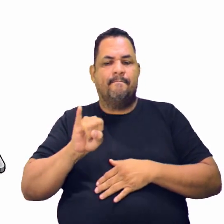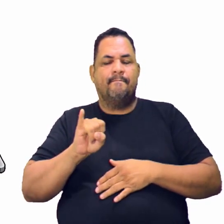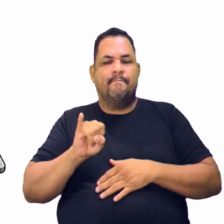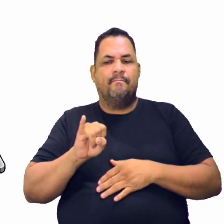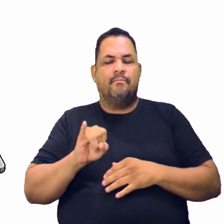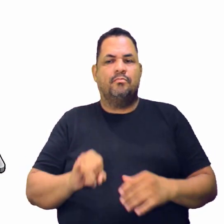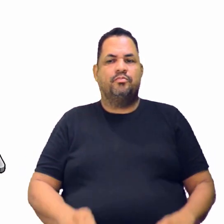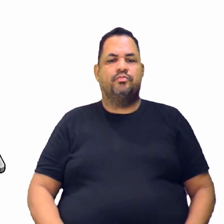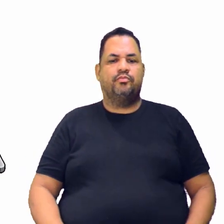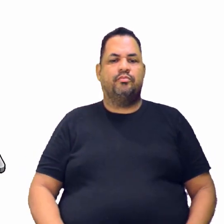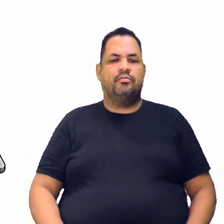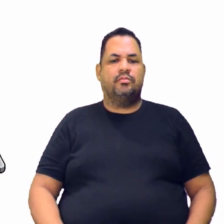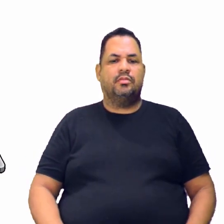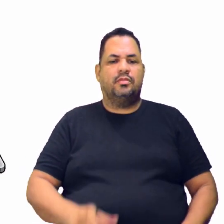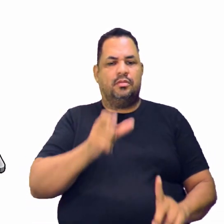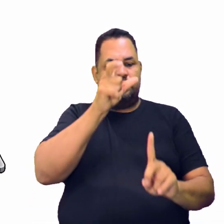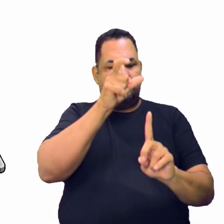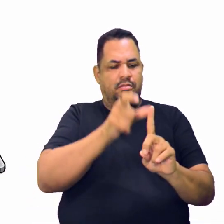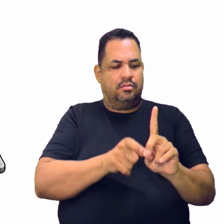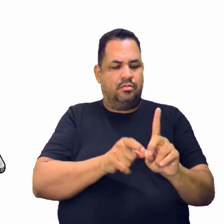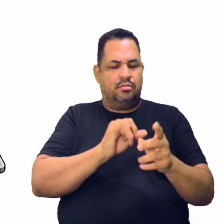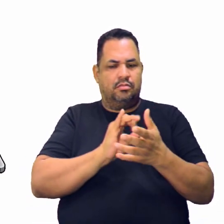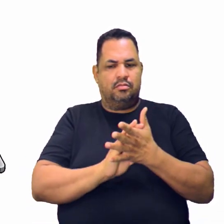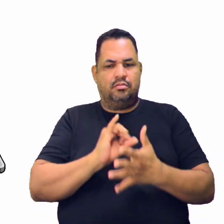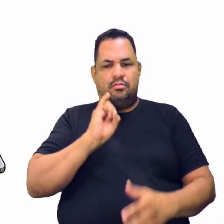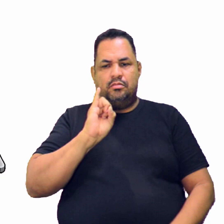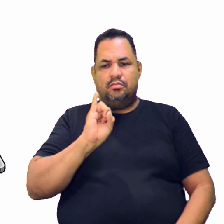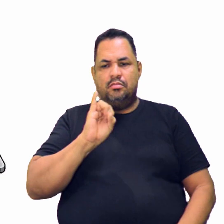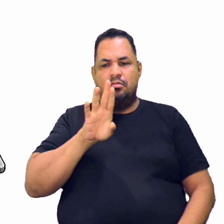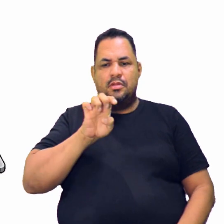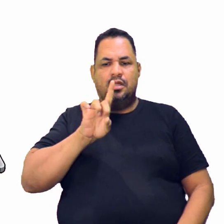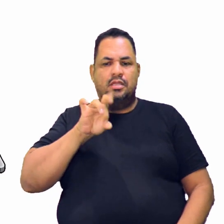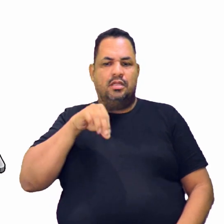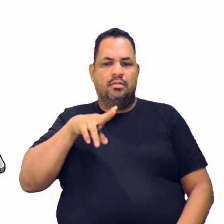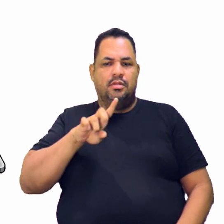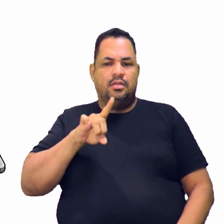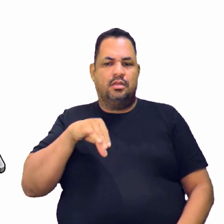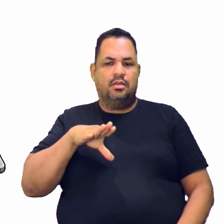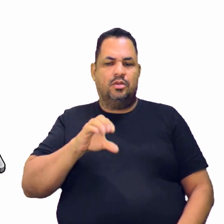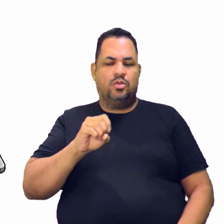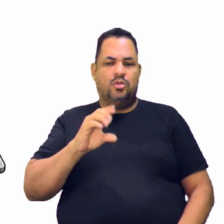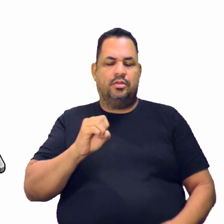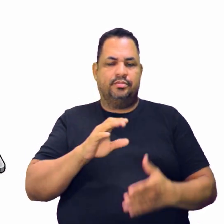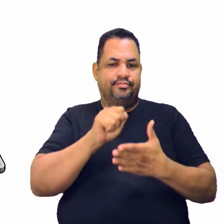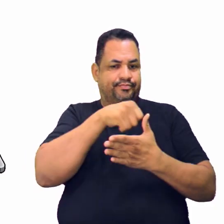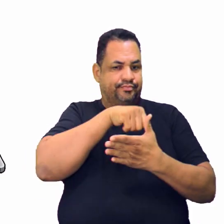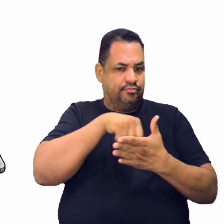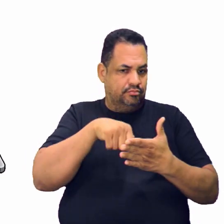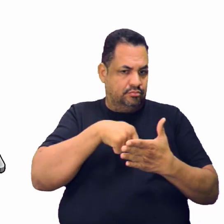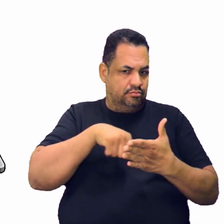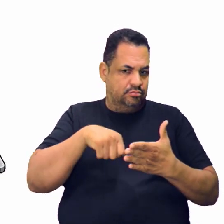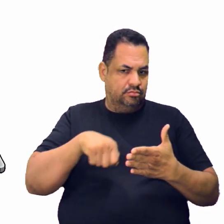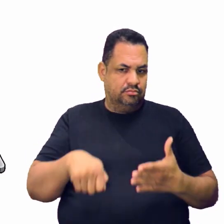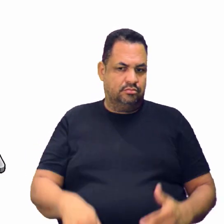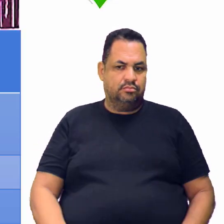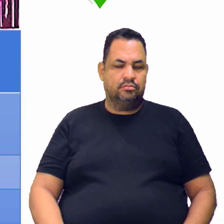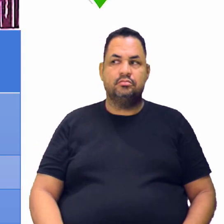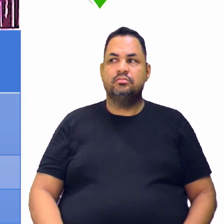será o quê? Sujeito indeterminado. Beleza? Tome nota.